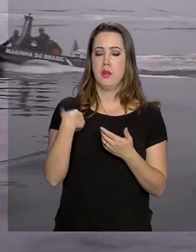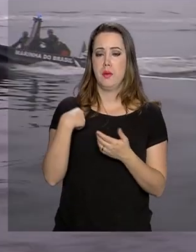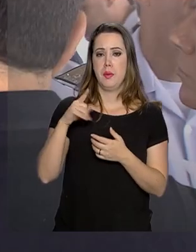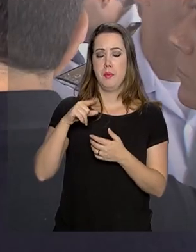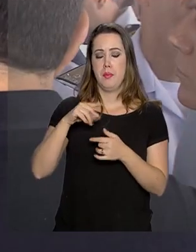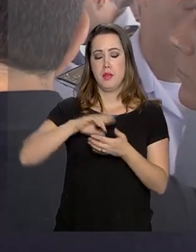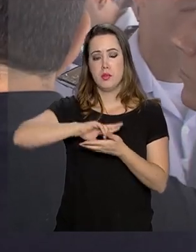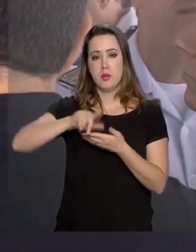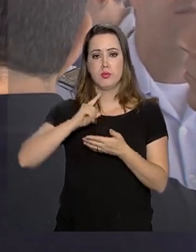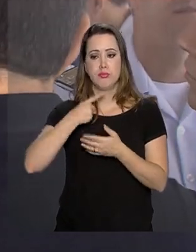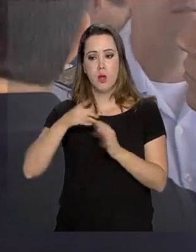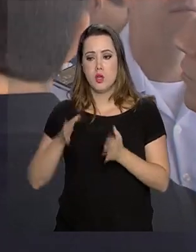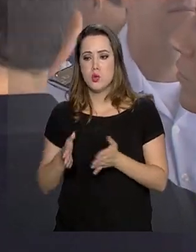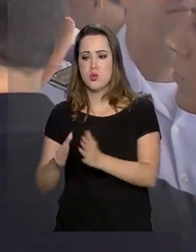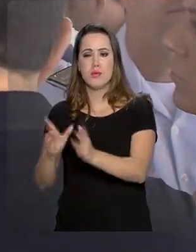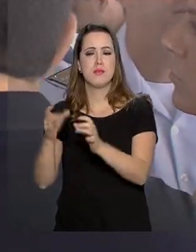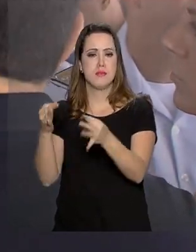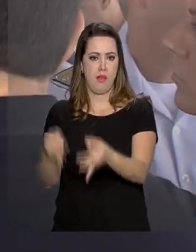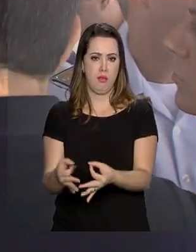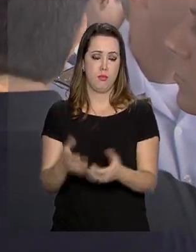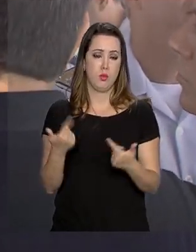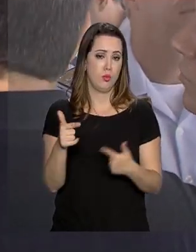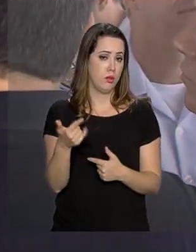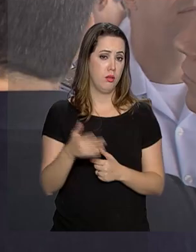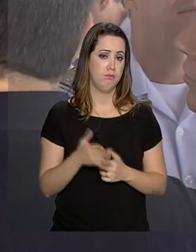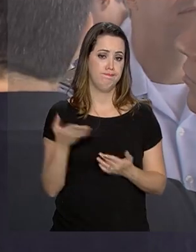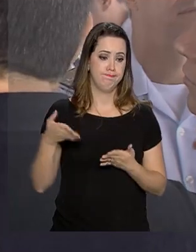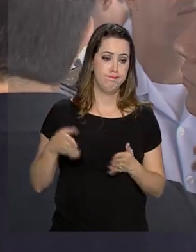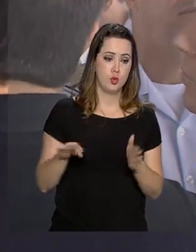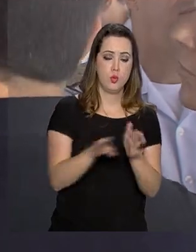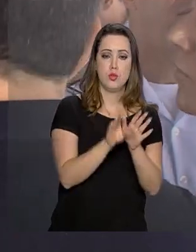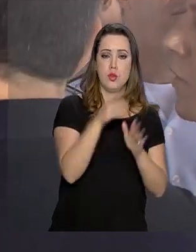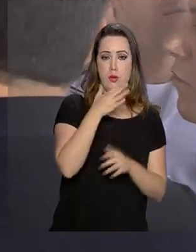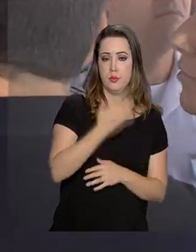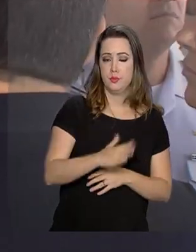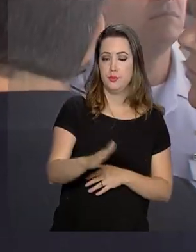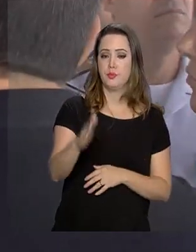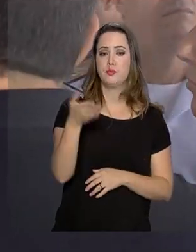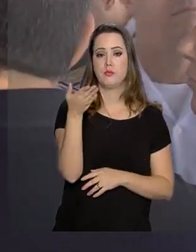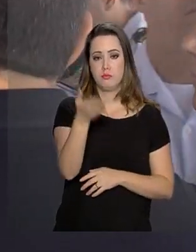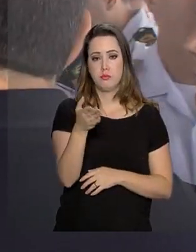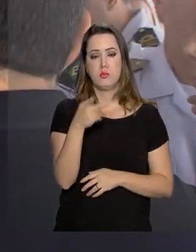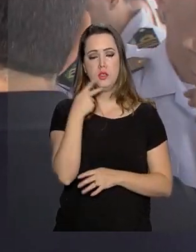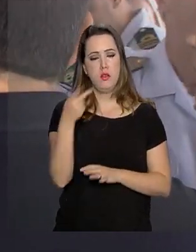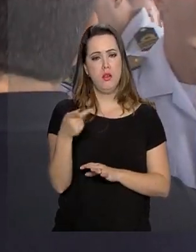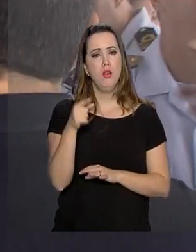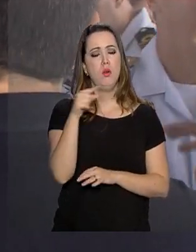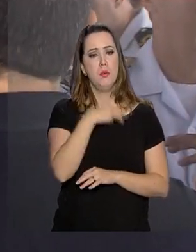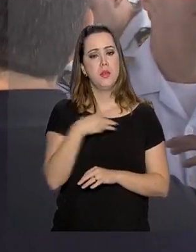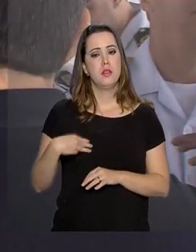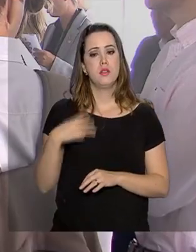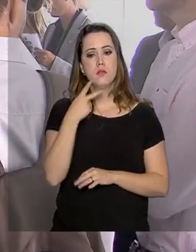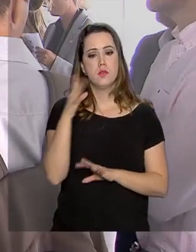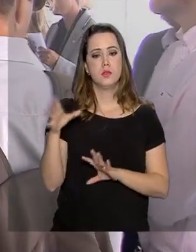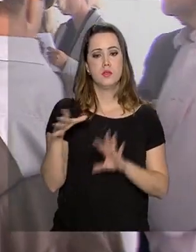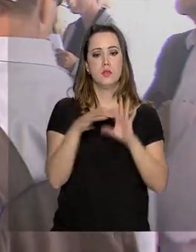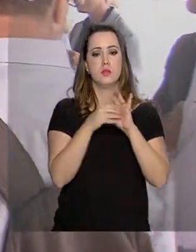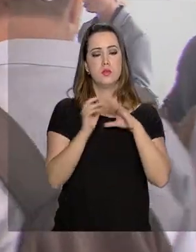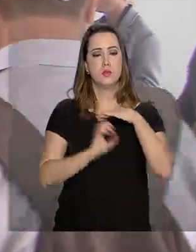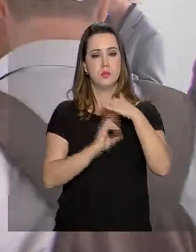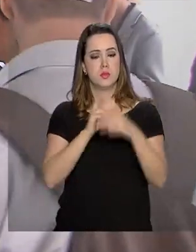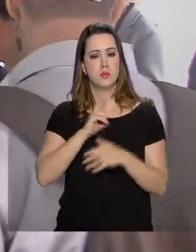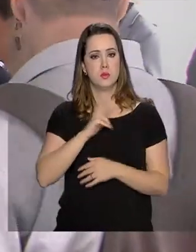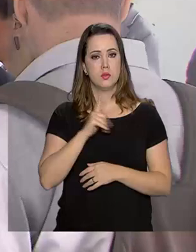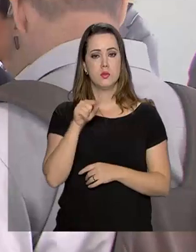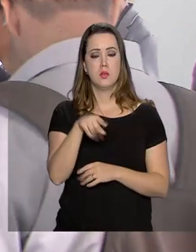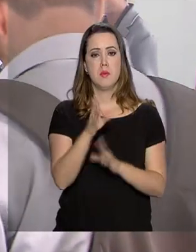esgoto o ministro do meio ambiente Ricardo Sales falou da importância de se buscar parcerias com a iniciativa privada para dotar as